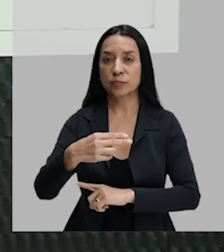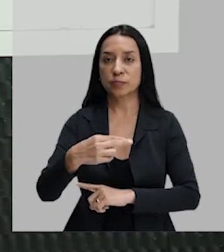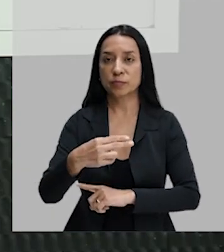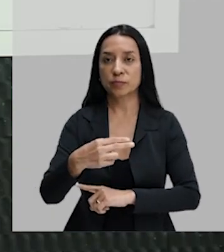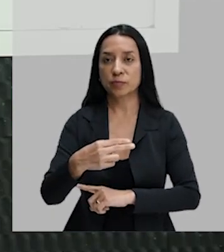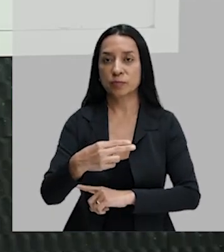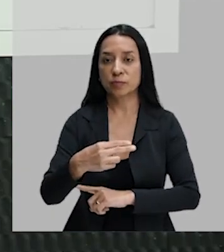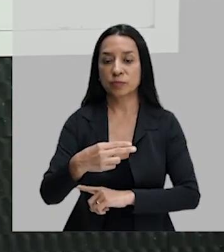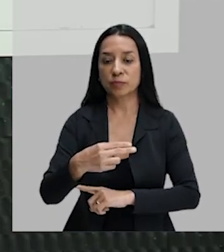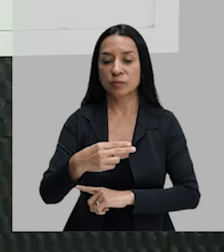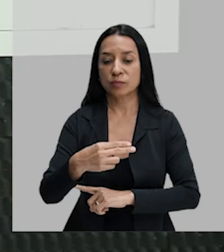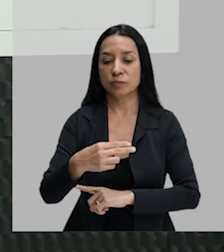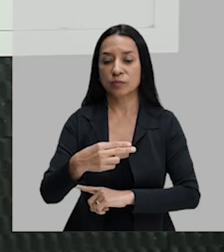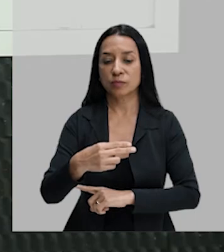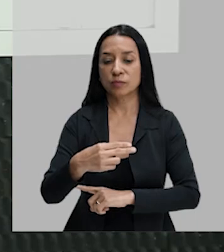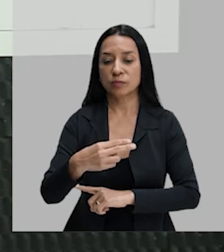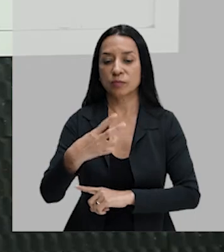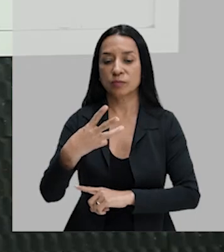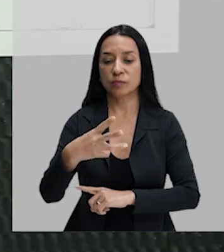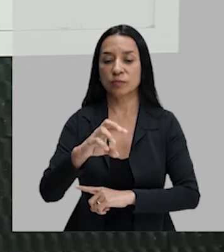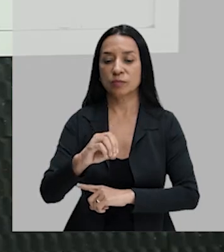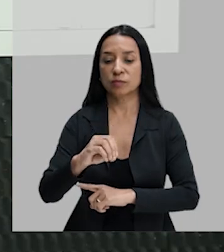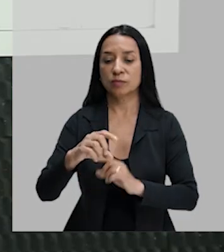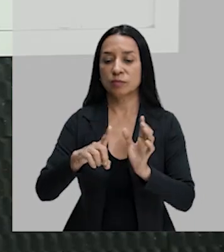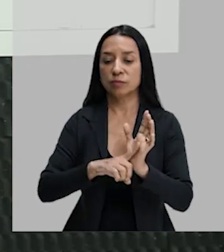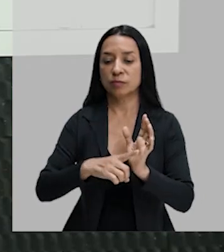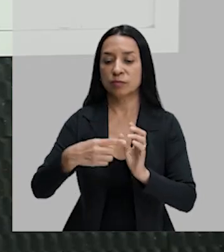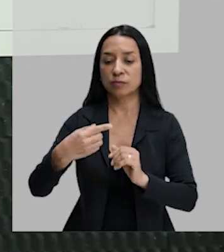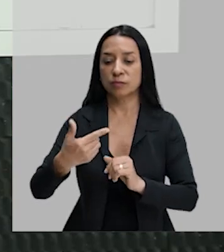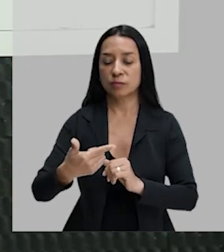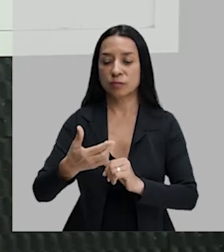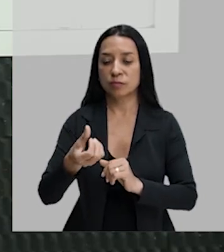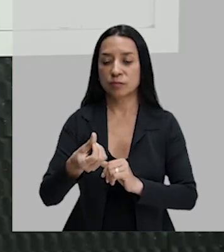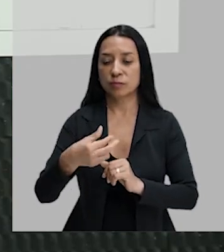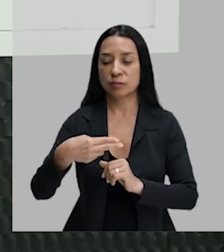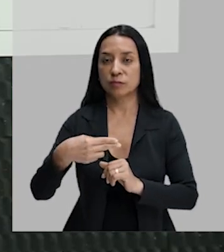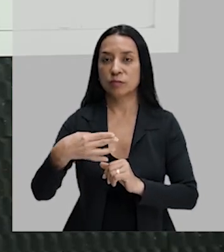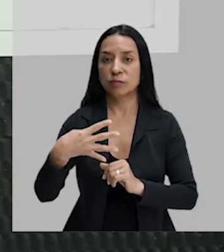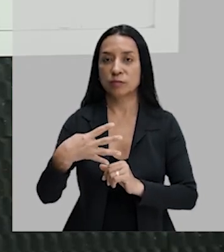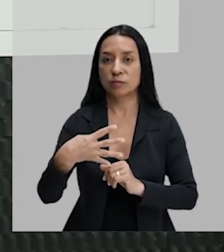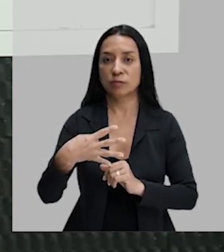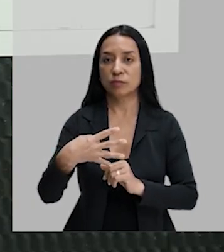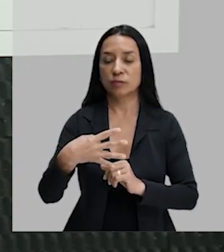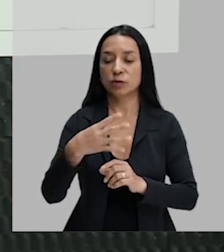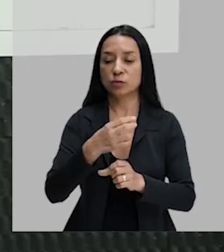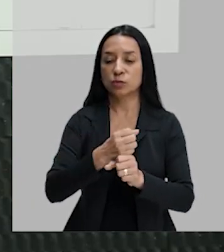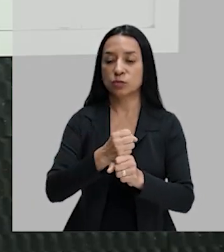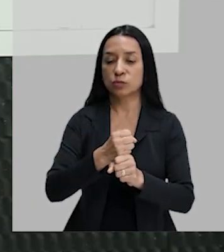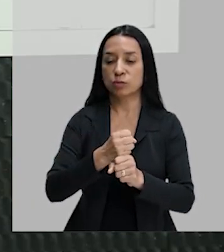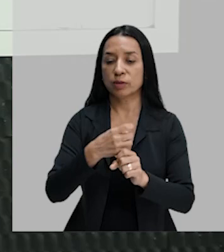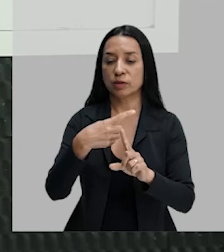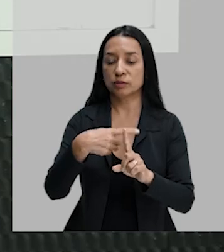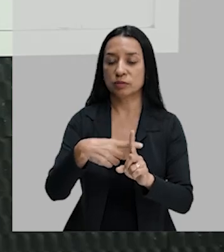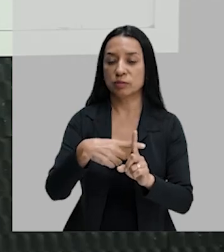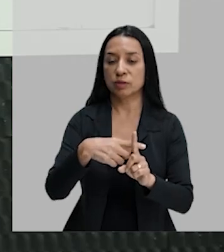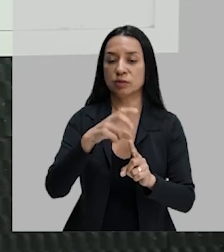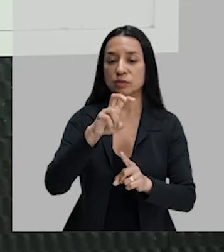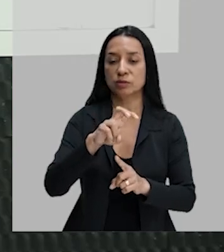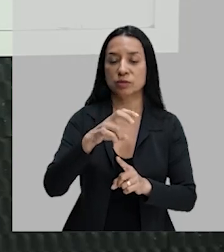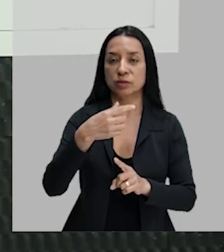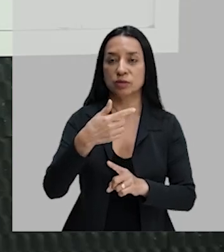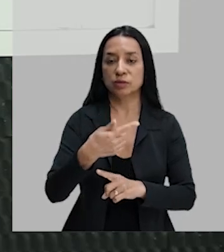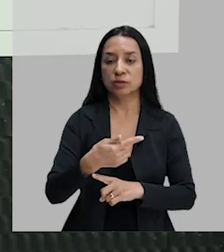igual a quanto é que 30 menos 26 dá quatro né Quatro somado com 57 vai dar